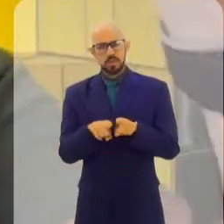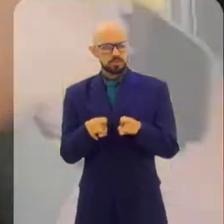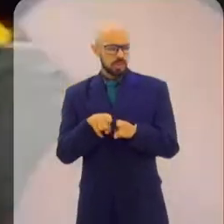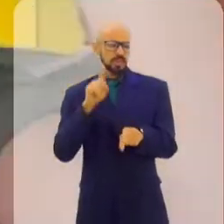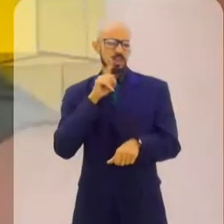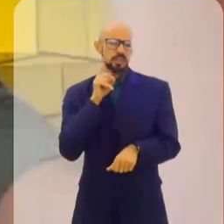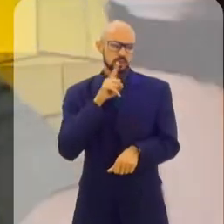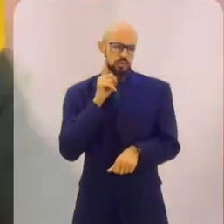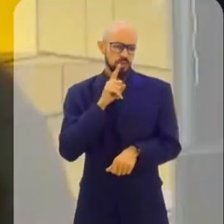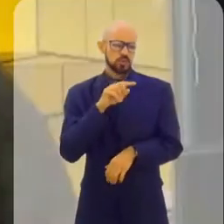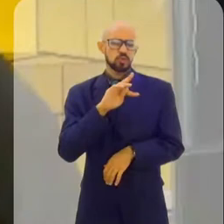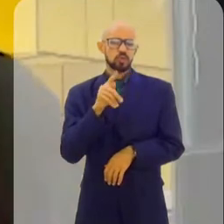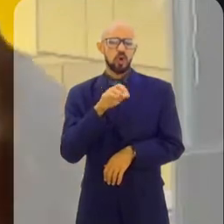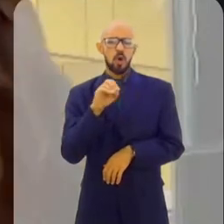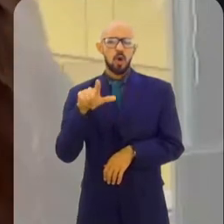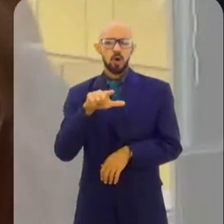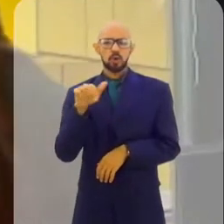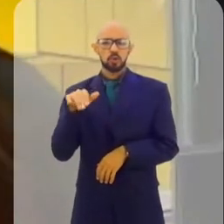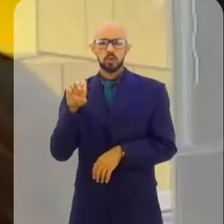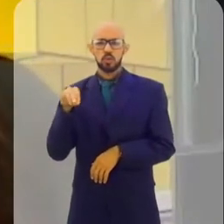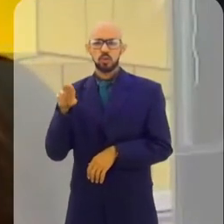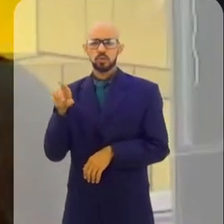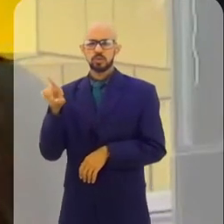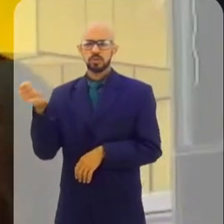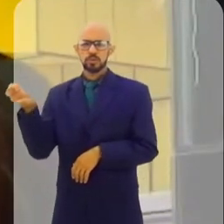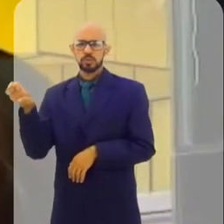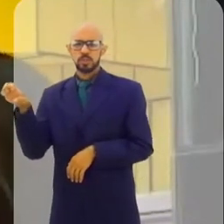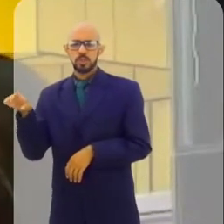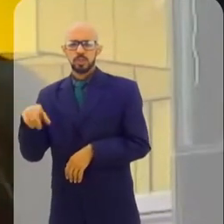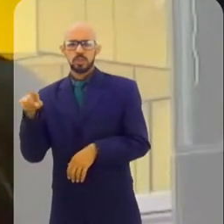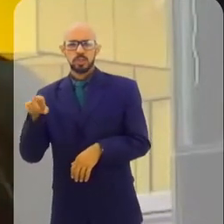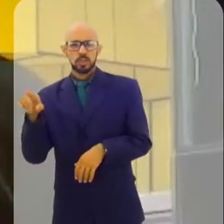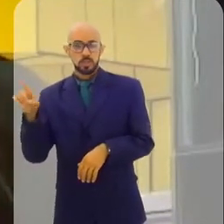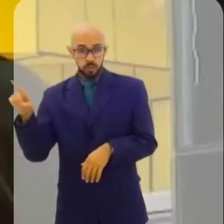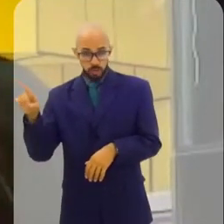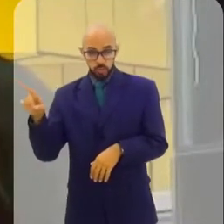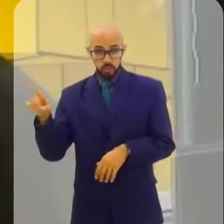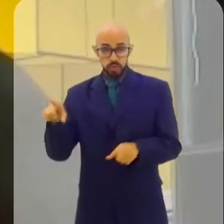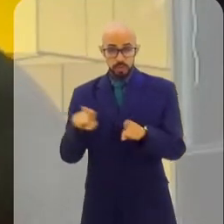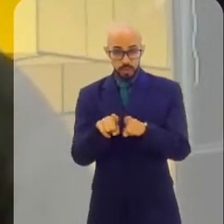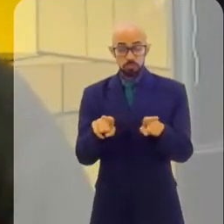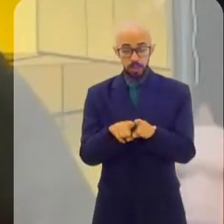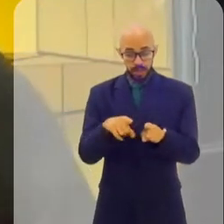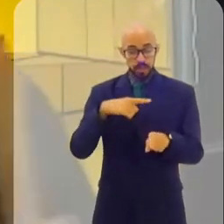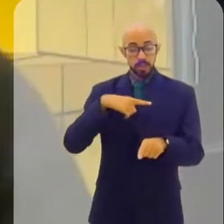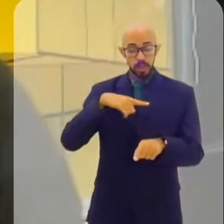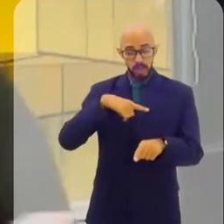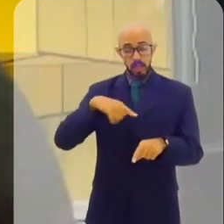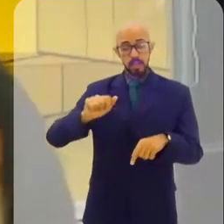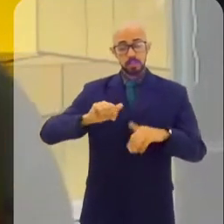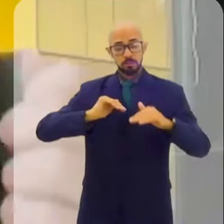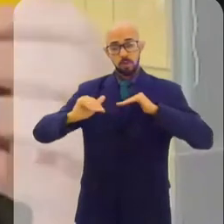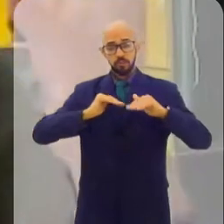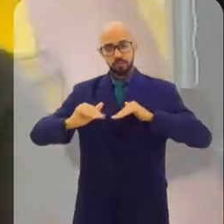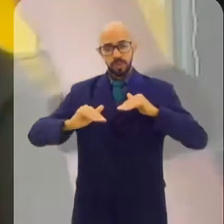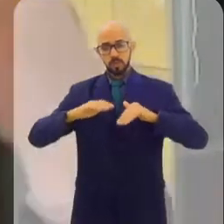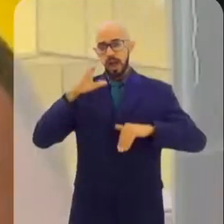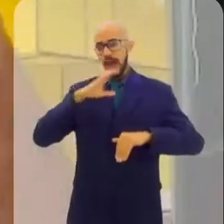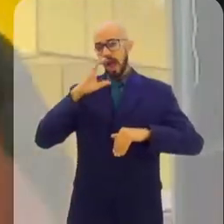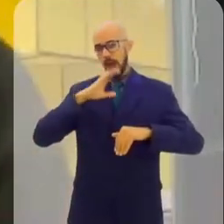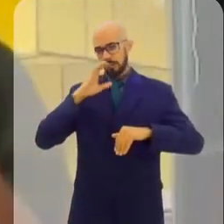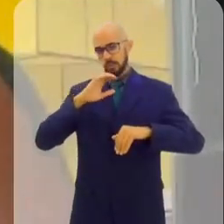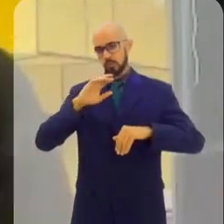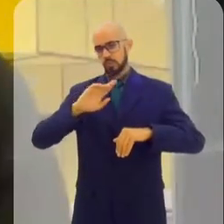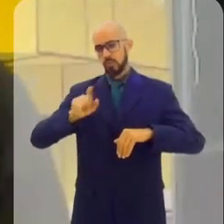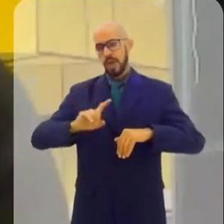Hollywood, por exemplo, as produções já eram, sempre foram em rede, com esse movimento fluido. Você não tem